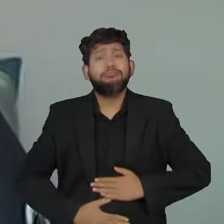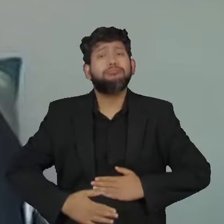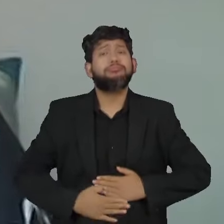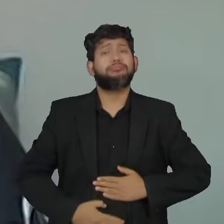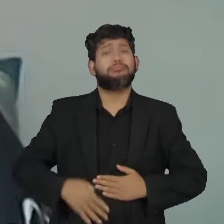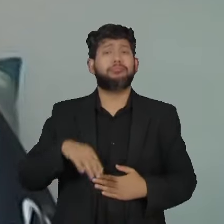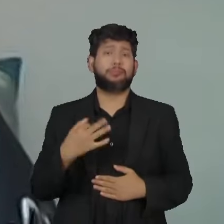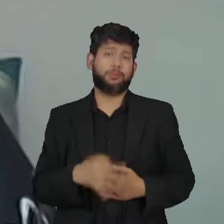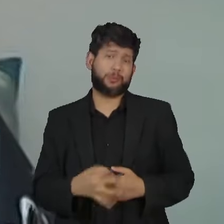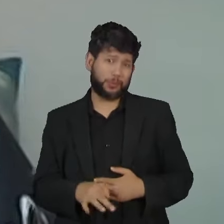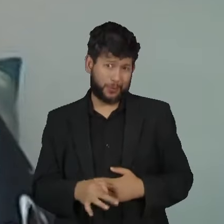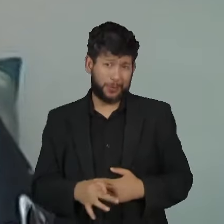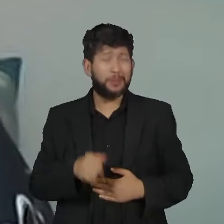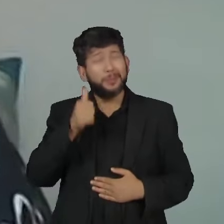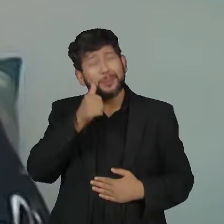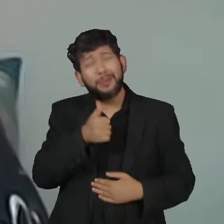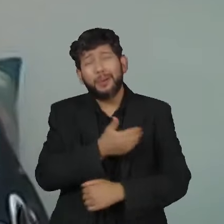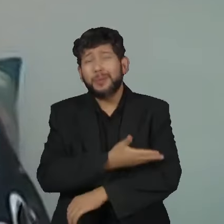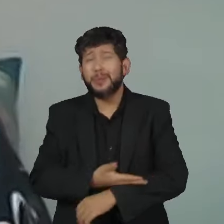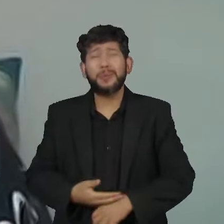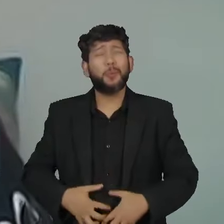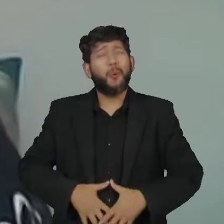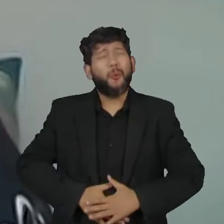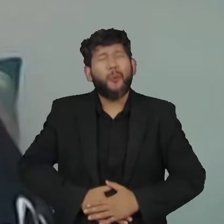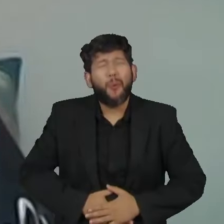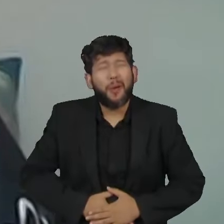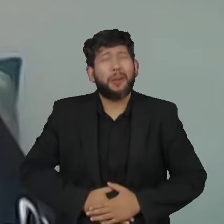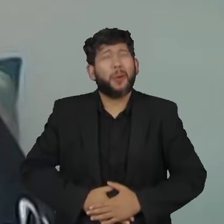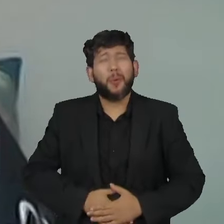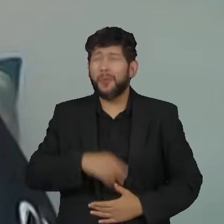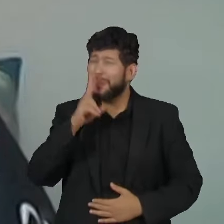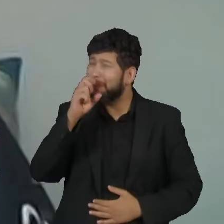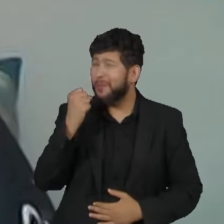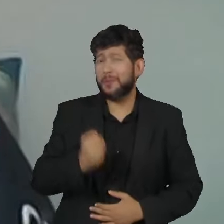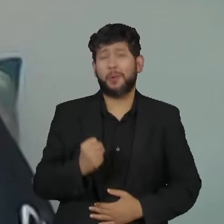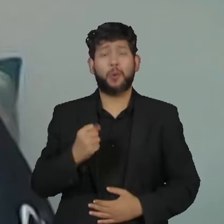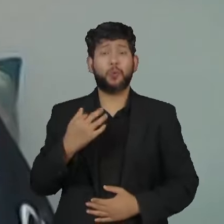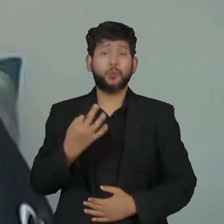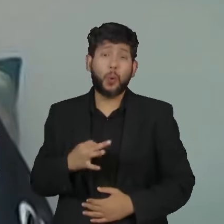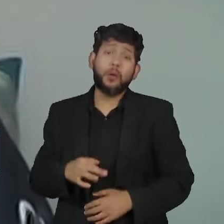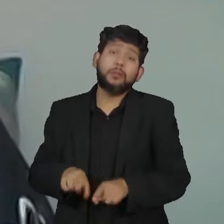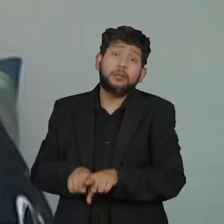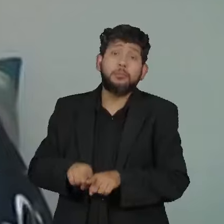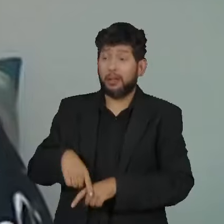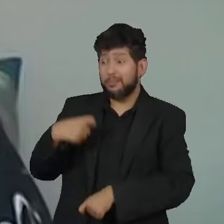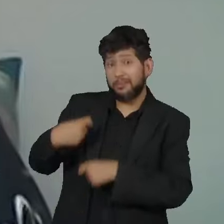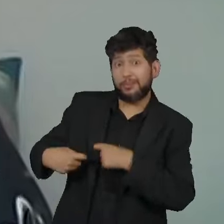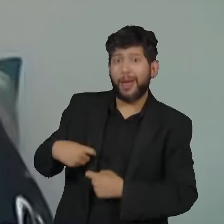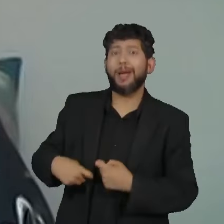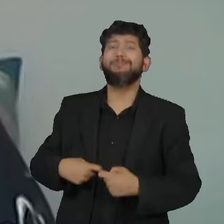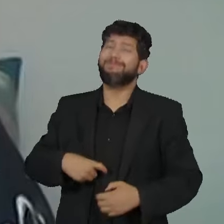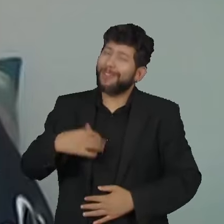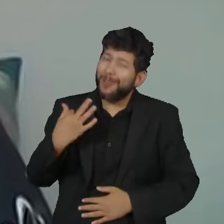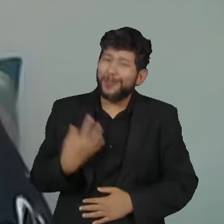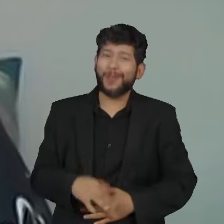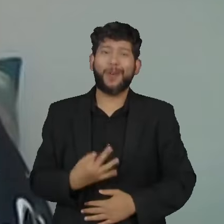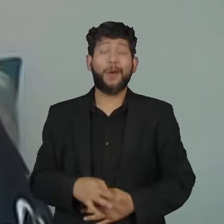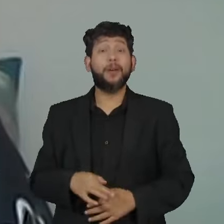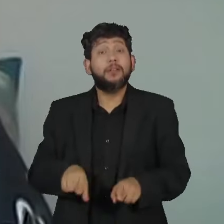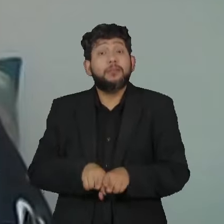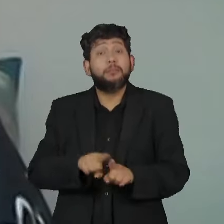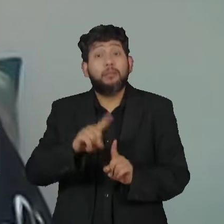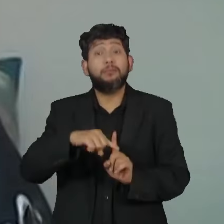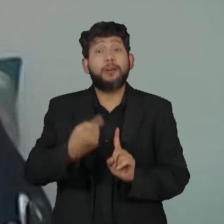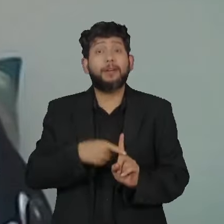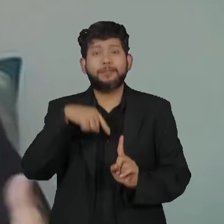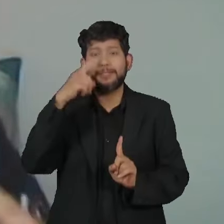causa dor pélvica, então cólicas muito intensas, dores durante a relação sexual e dificuldade para engravidar.